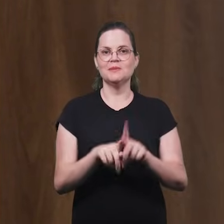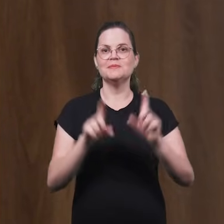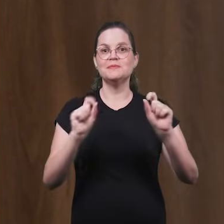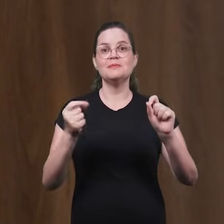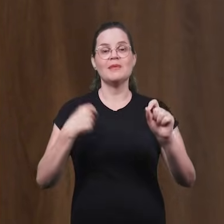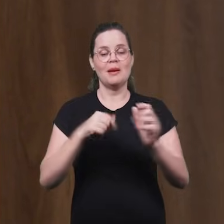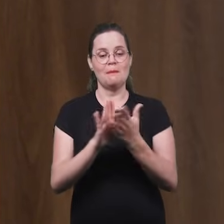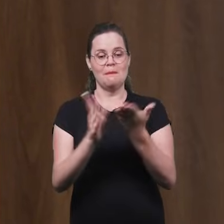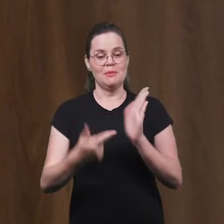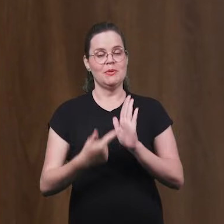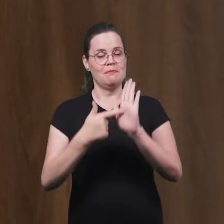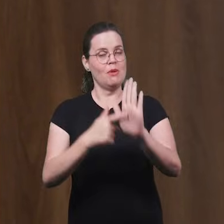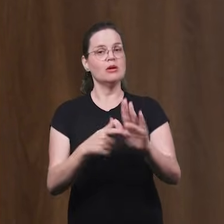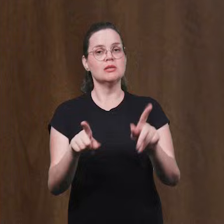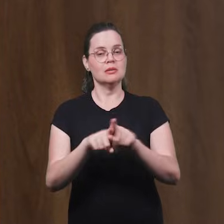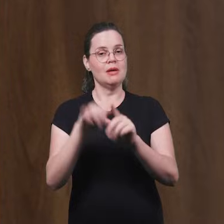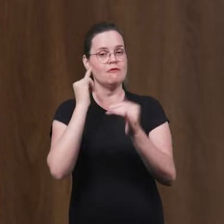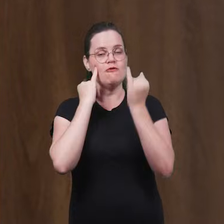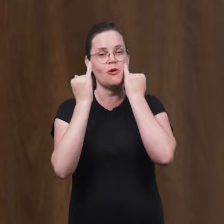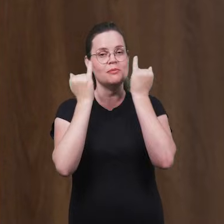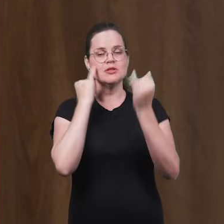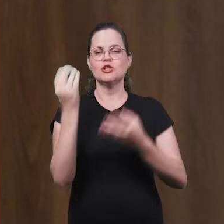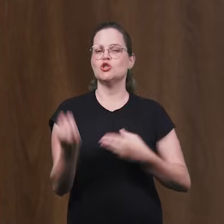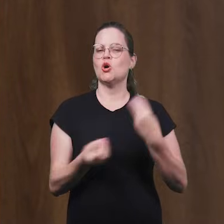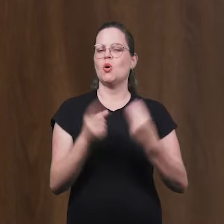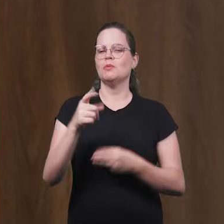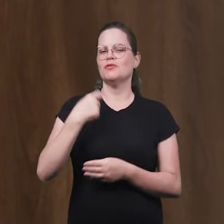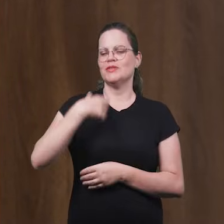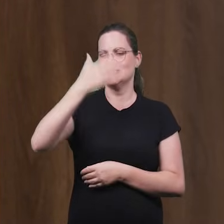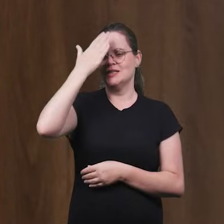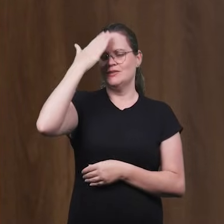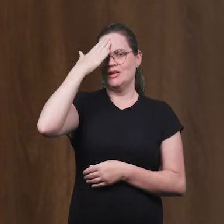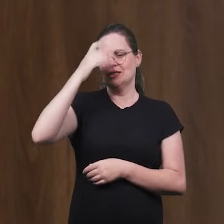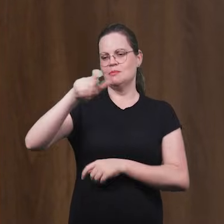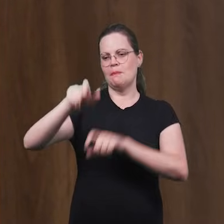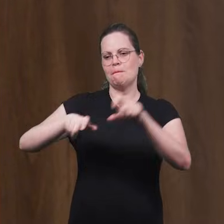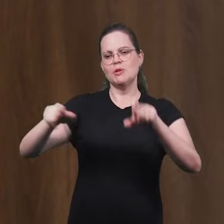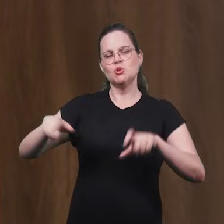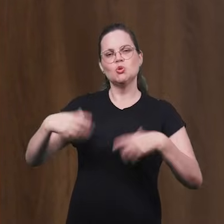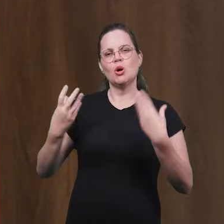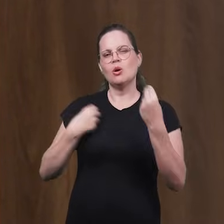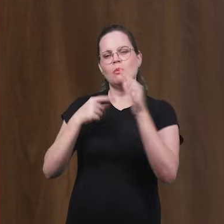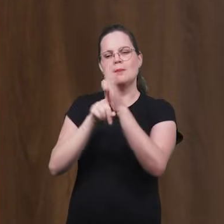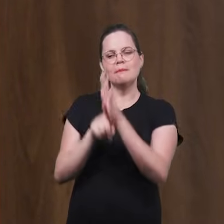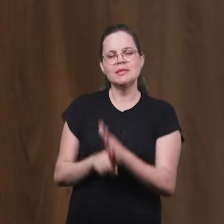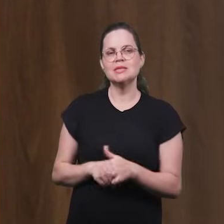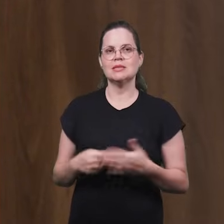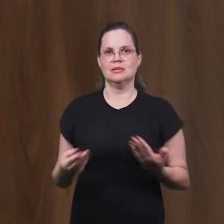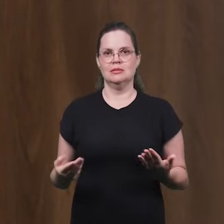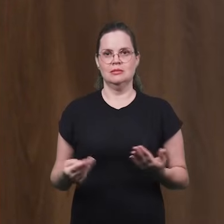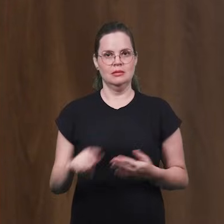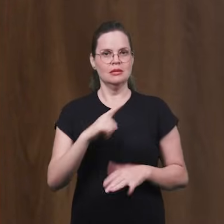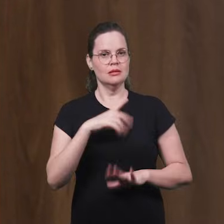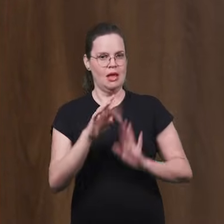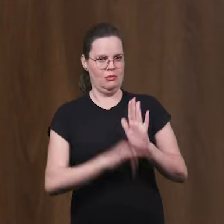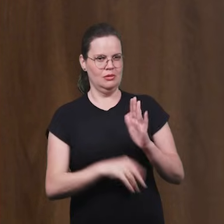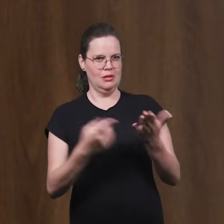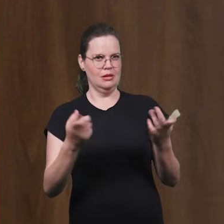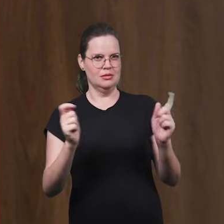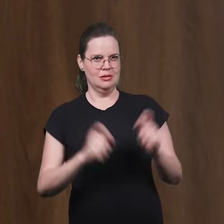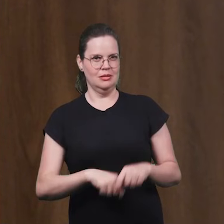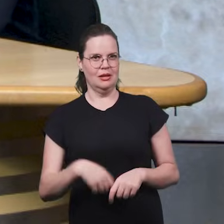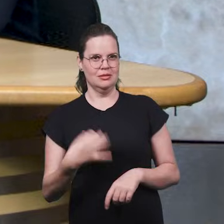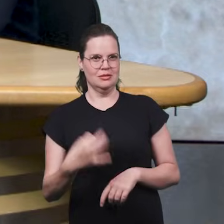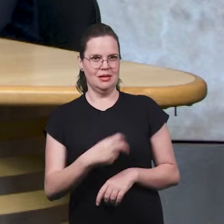traz informações sobre isso. Como você vai saber a respeito de alguém ou de alguma coisa? Como que você vai pesquisar? Você tem um texto para falar sobre